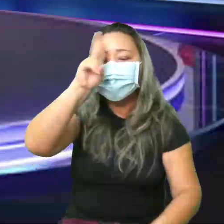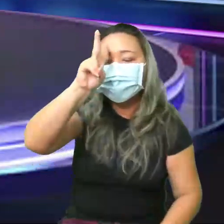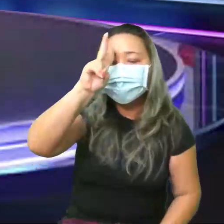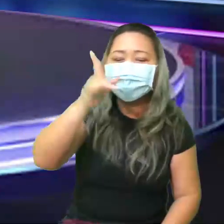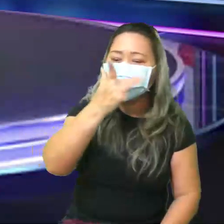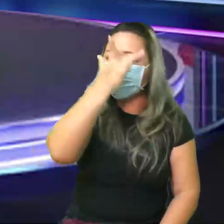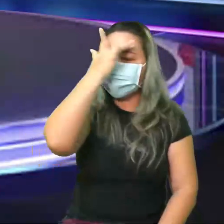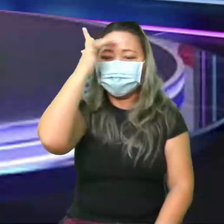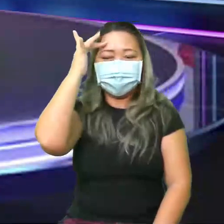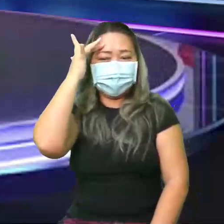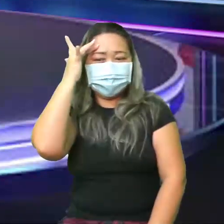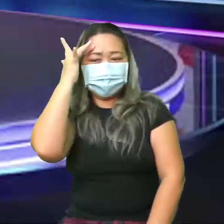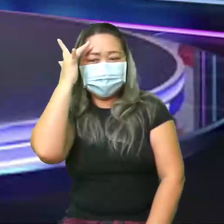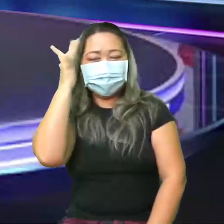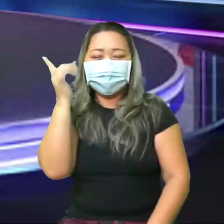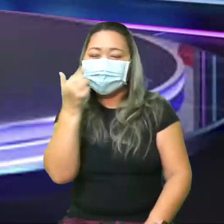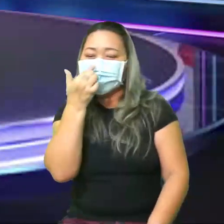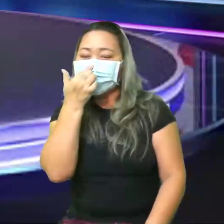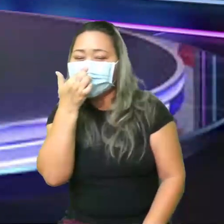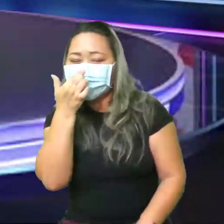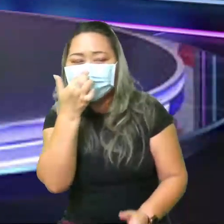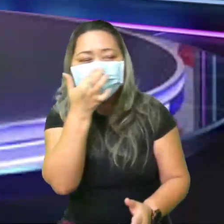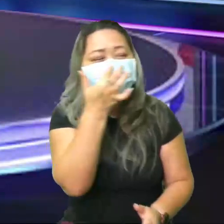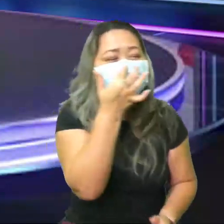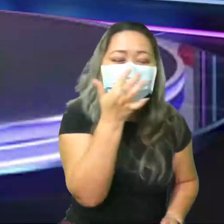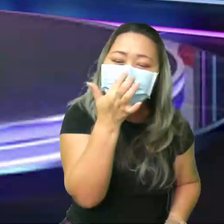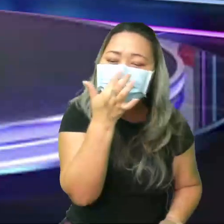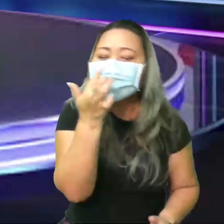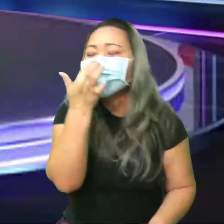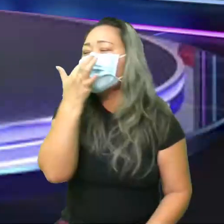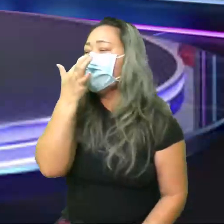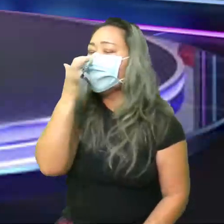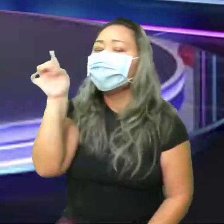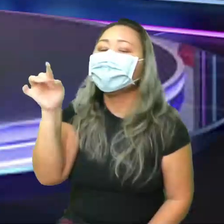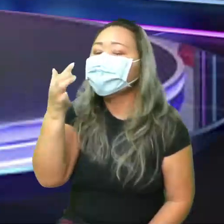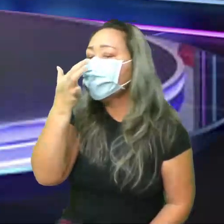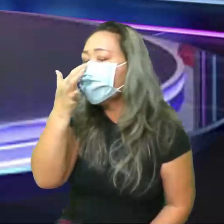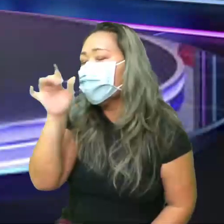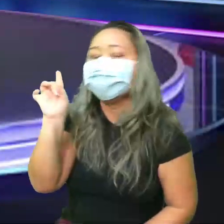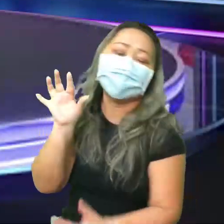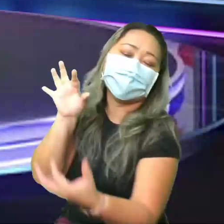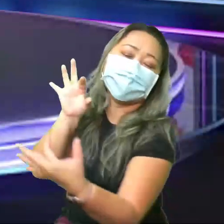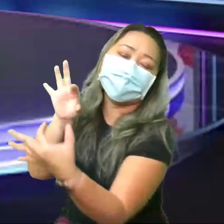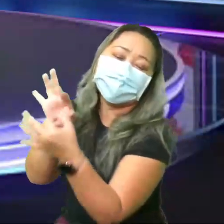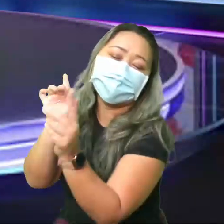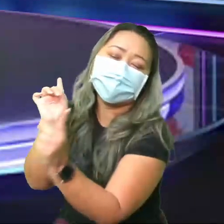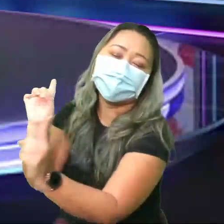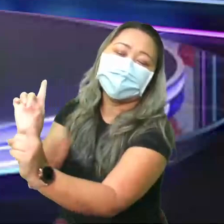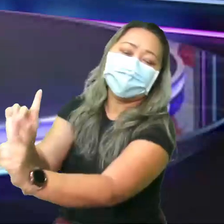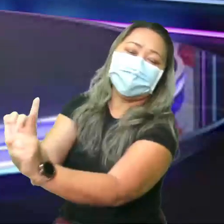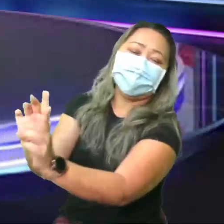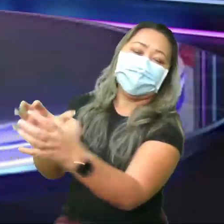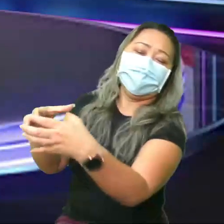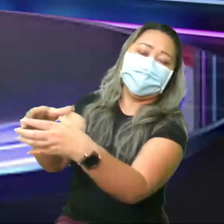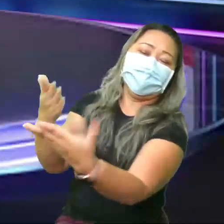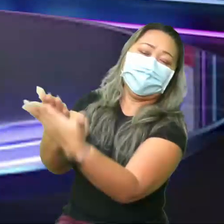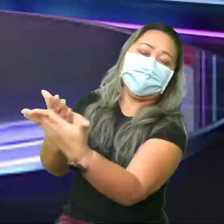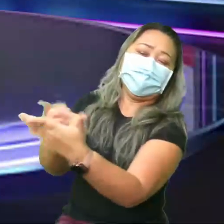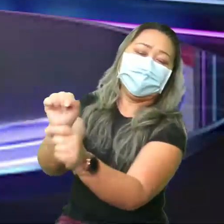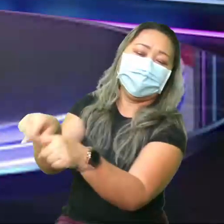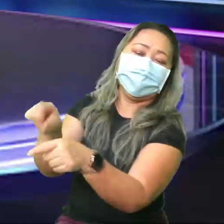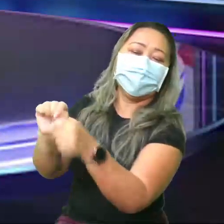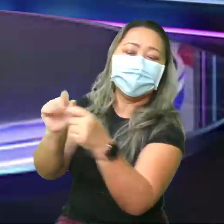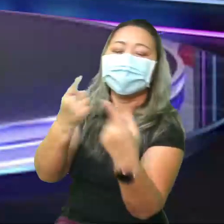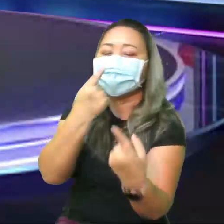tecidos presentes no nosso corpo, formado aí por essas células diferentes, as células têm diferentes tamanhos, por isso vão formar